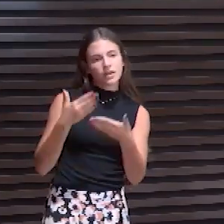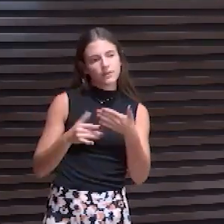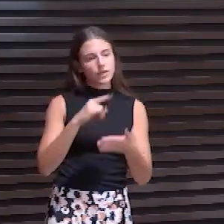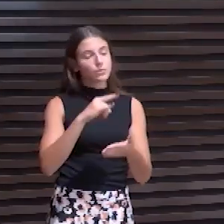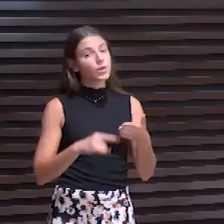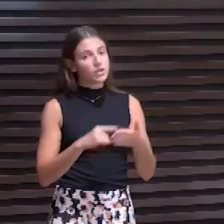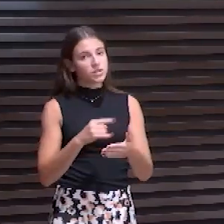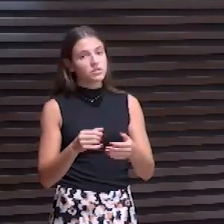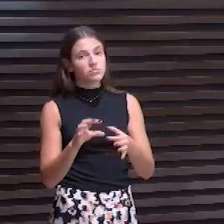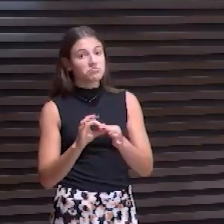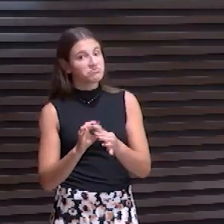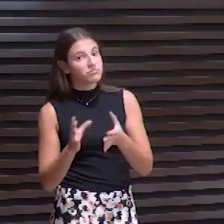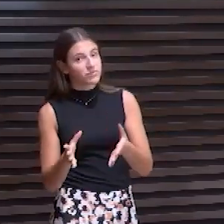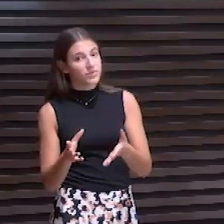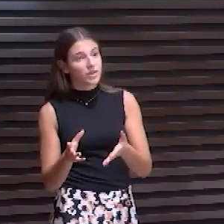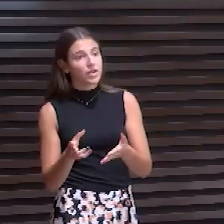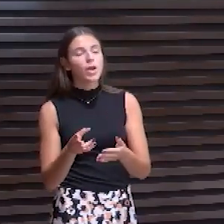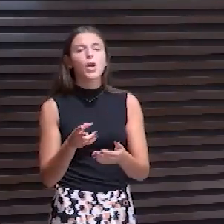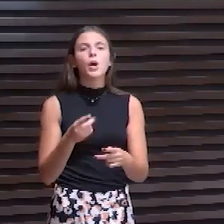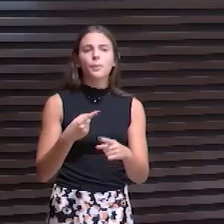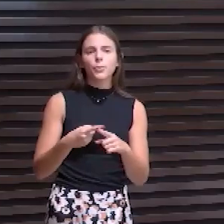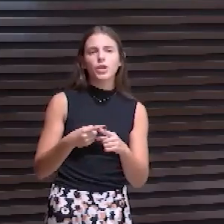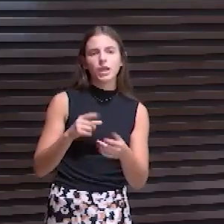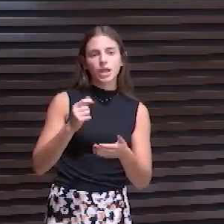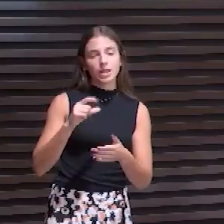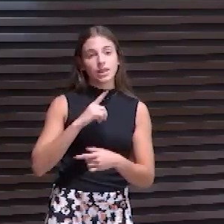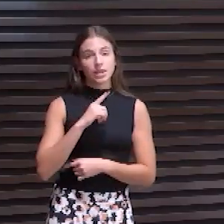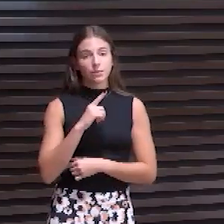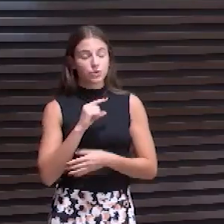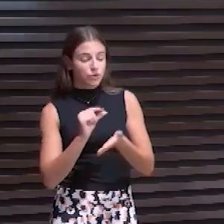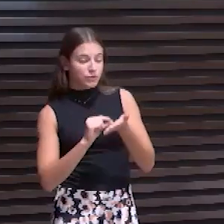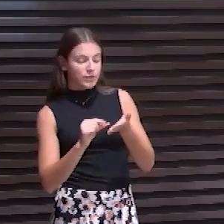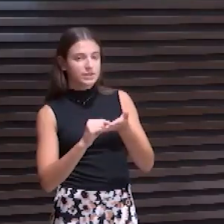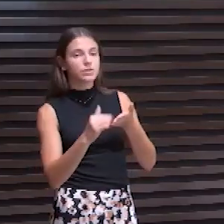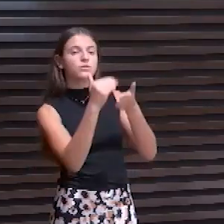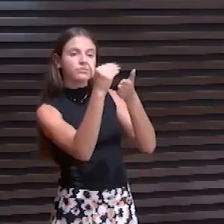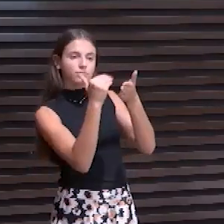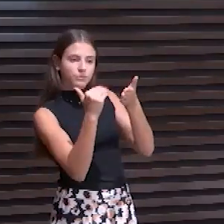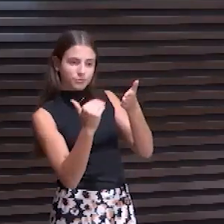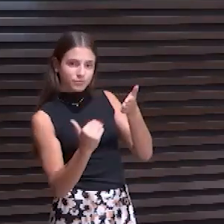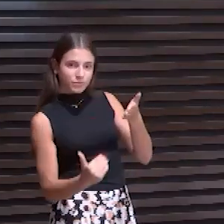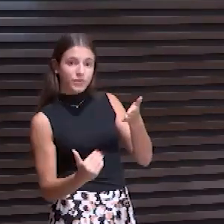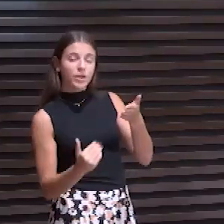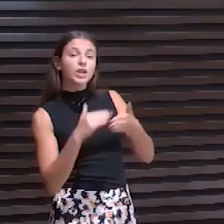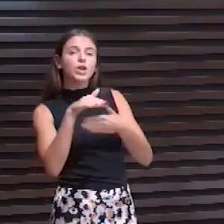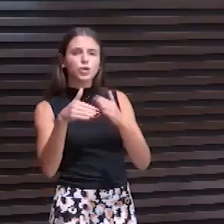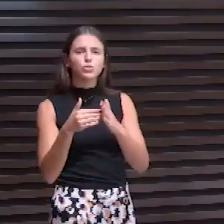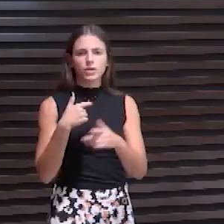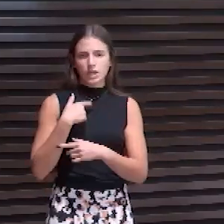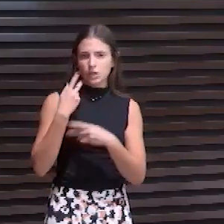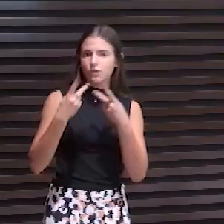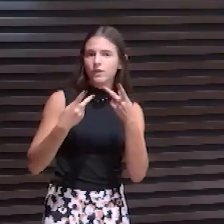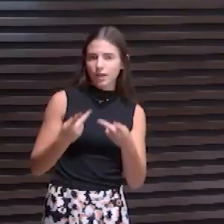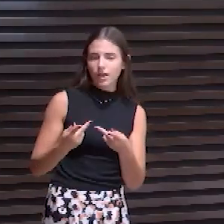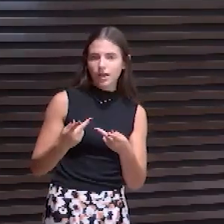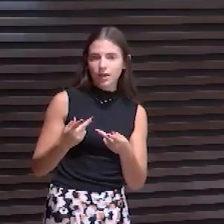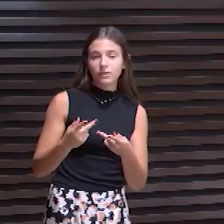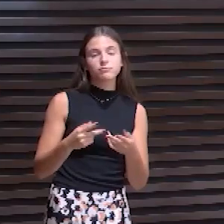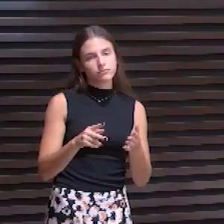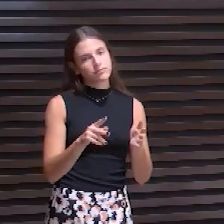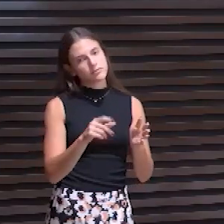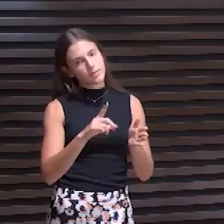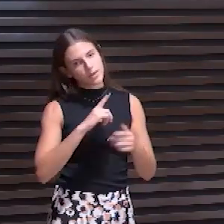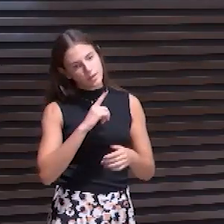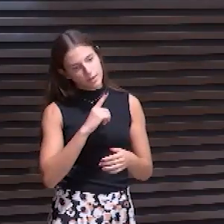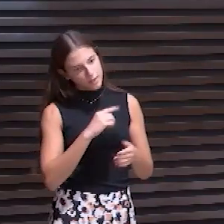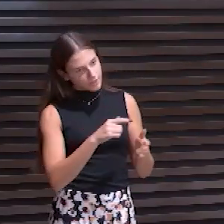temos os versículos em sequência que nós iremos expor aqui. E tudo que eu falar aqui vai estar no boletim.